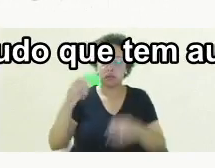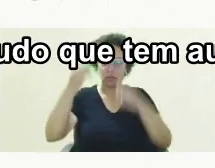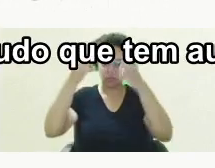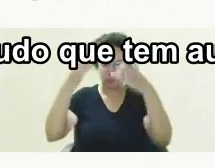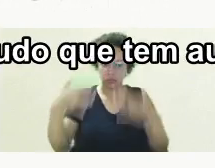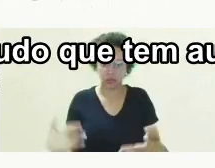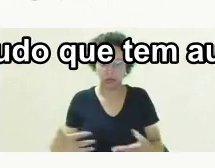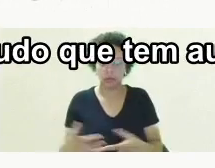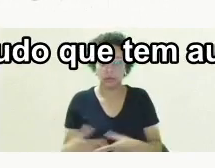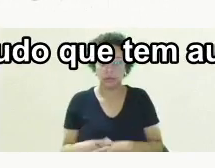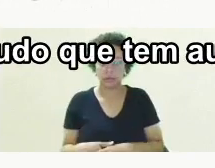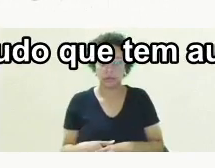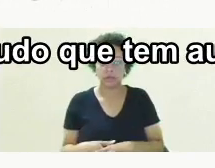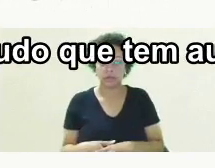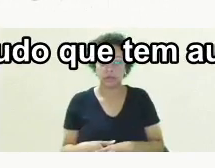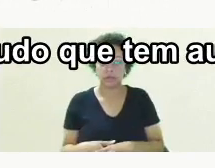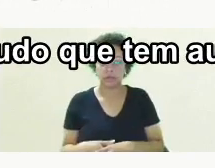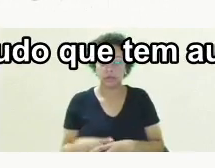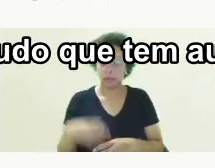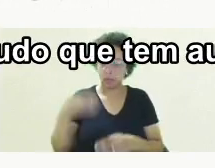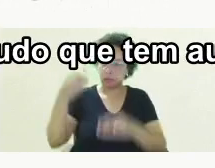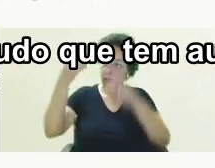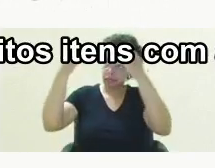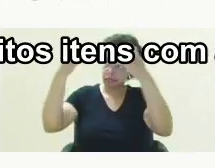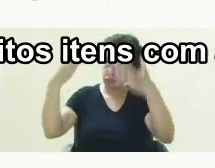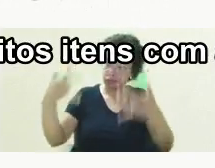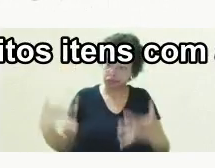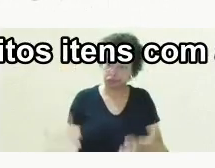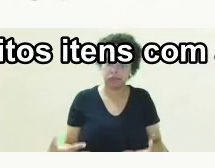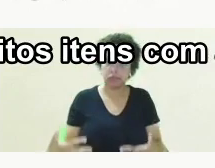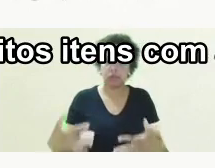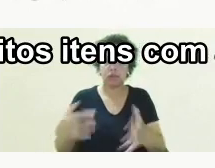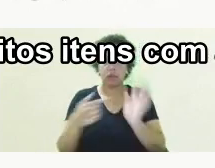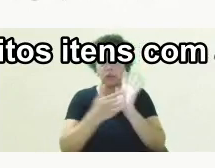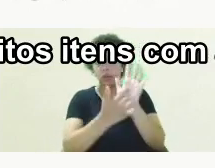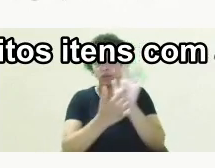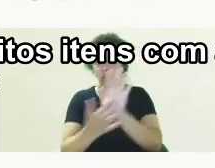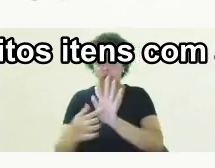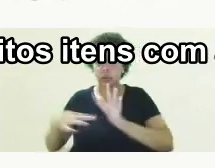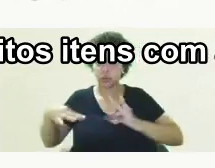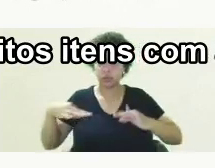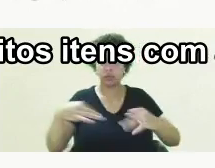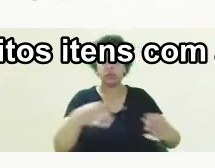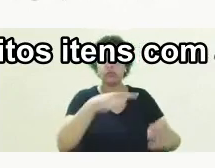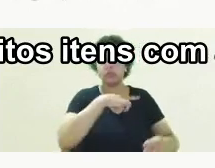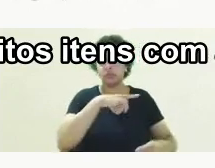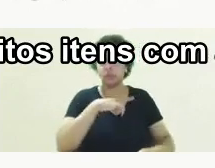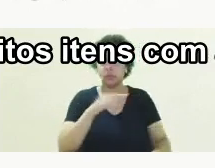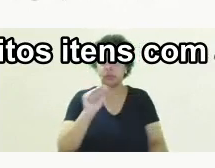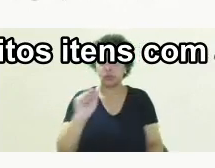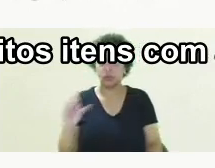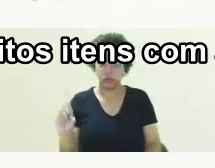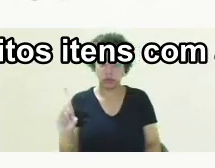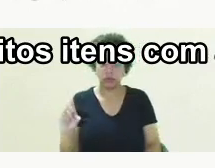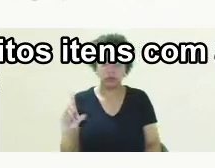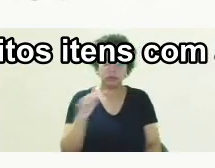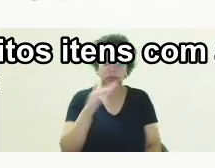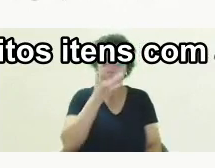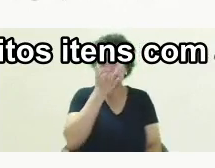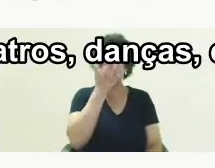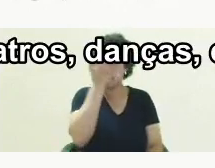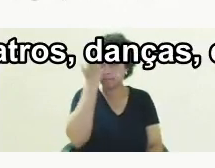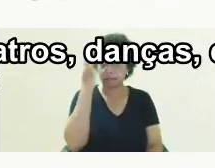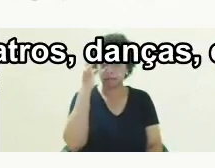nesse sentido, e ali vai aparecer tudo que tem audiodescrição. A gente tem hoje muitos itens